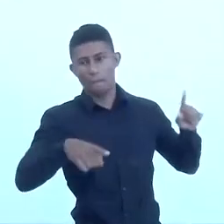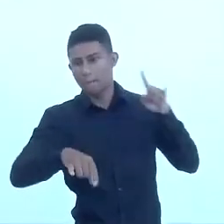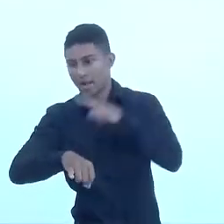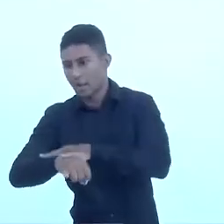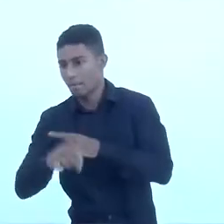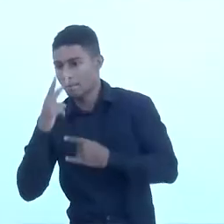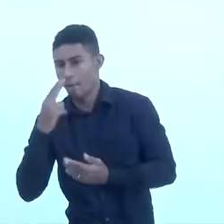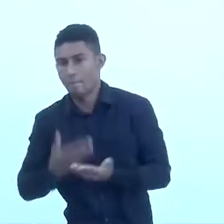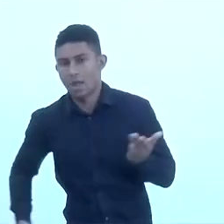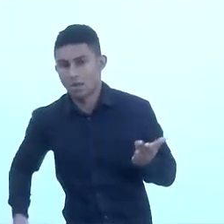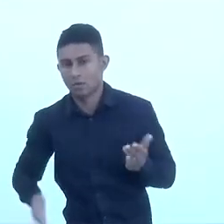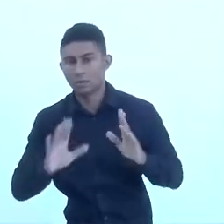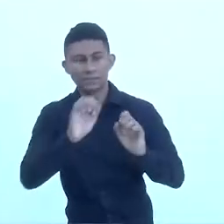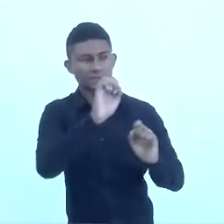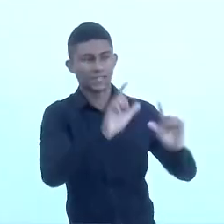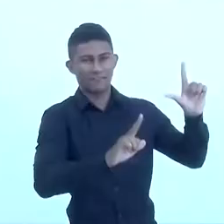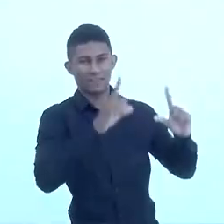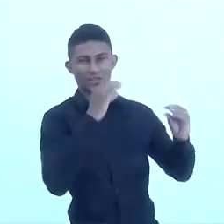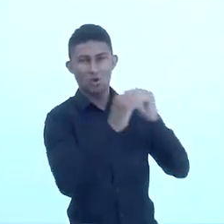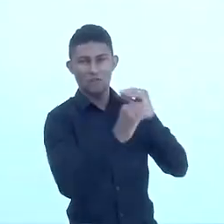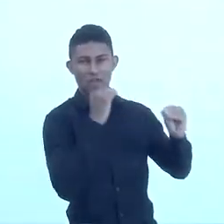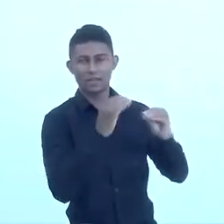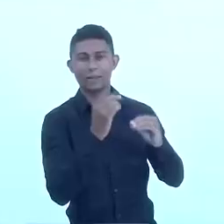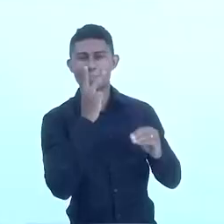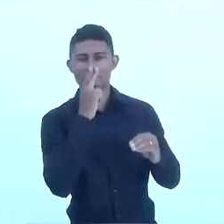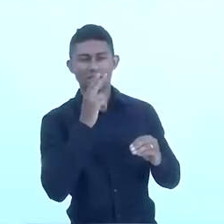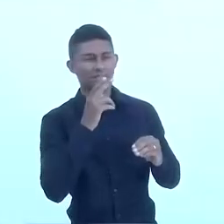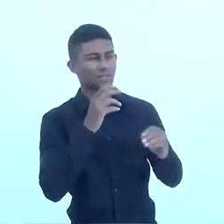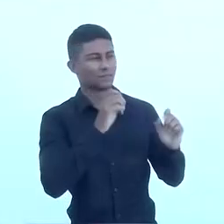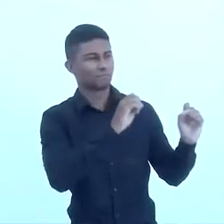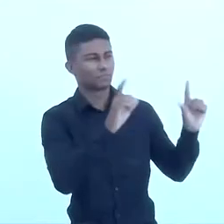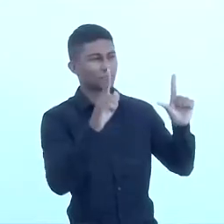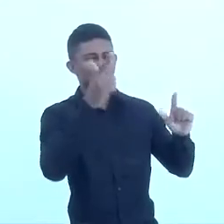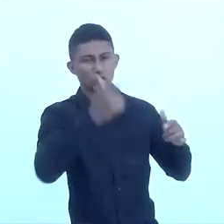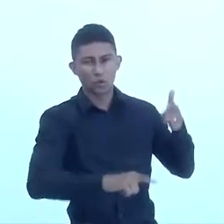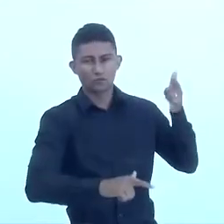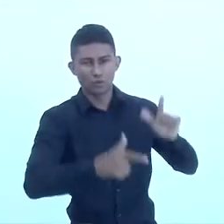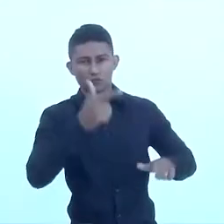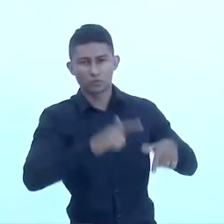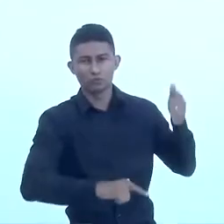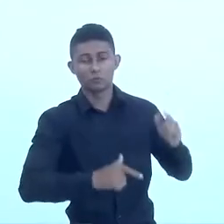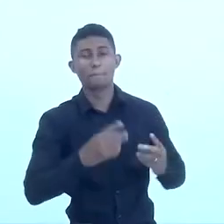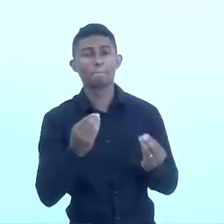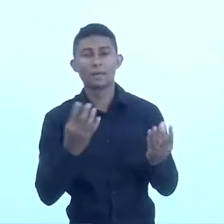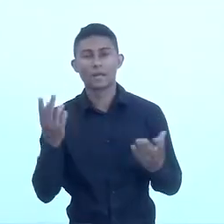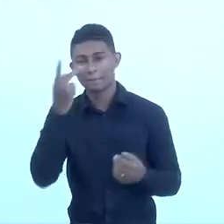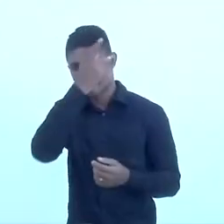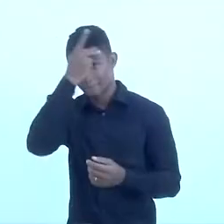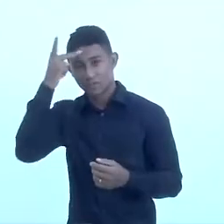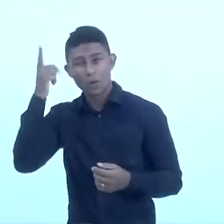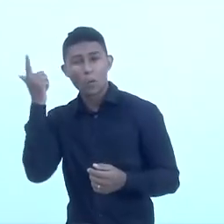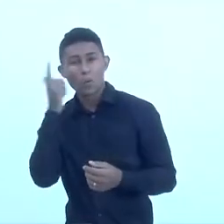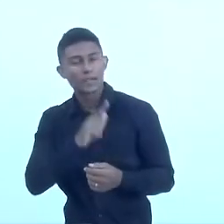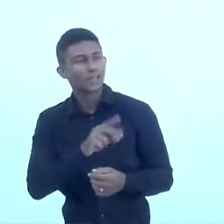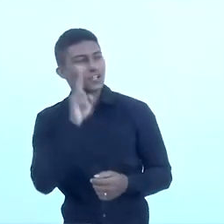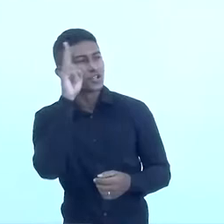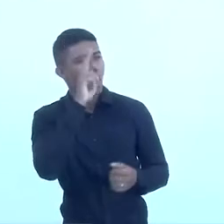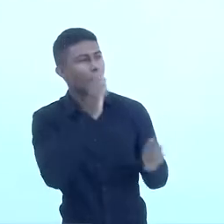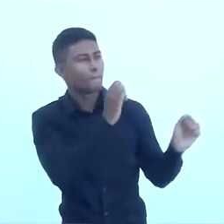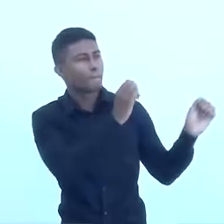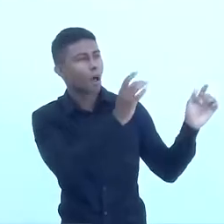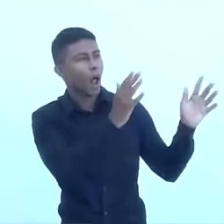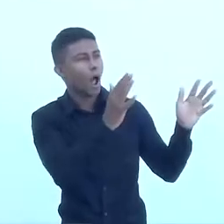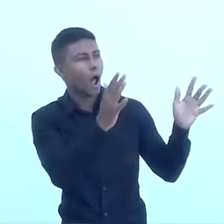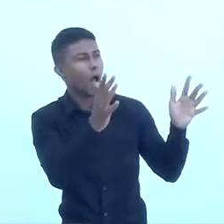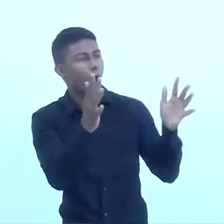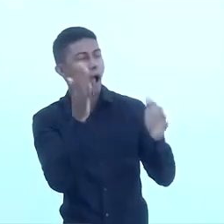fio da meada. Na televisão tudo se repete muito, não é? Para que as pessoas possam acompanhar a história. Então,